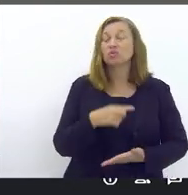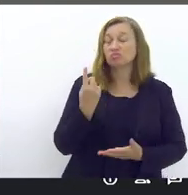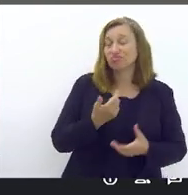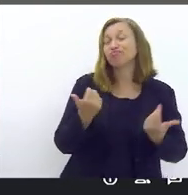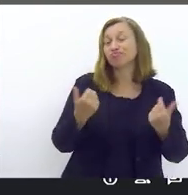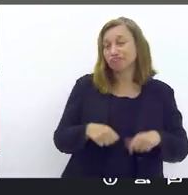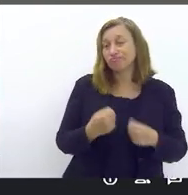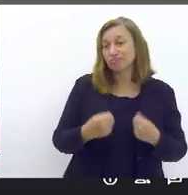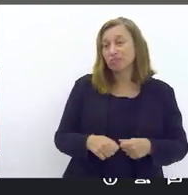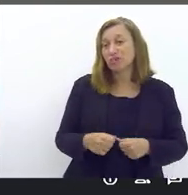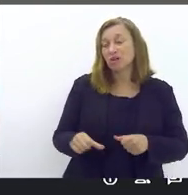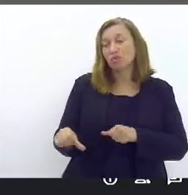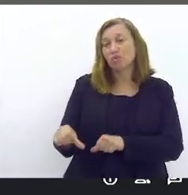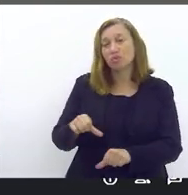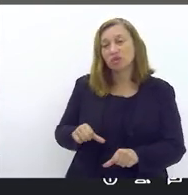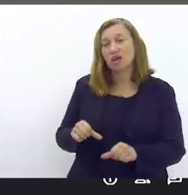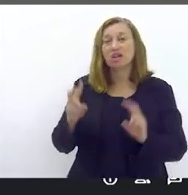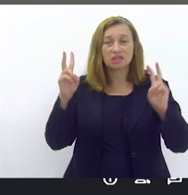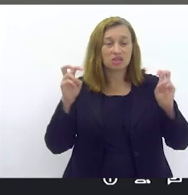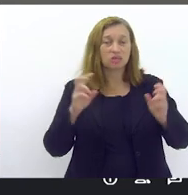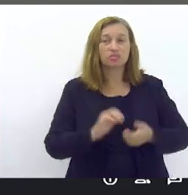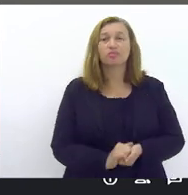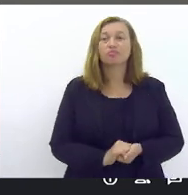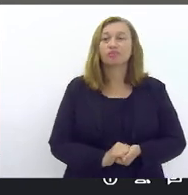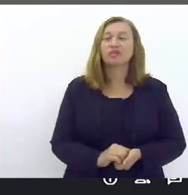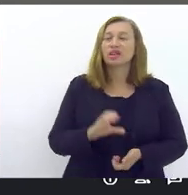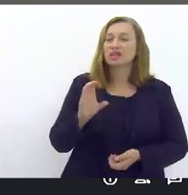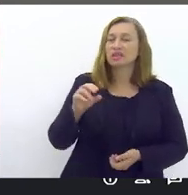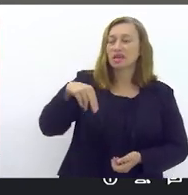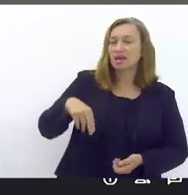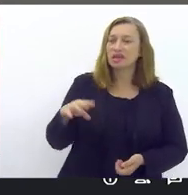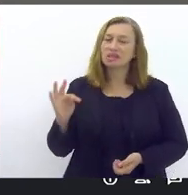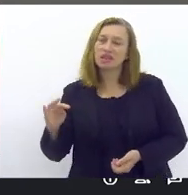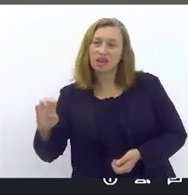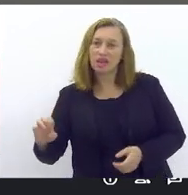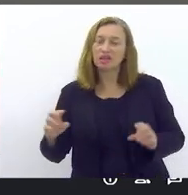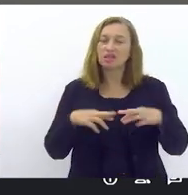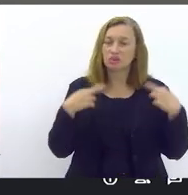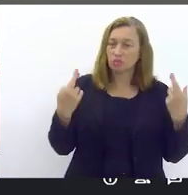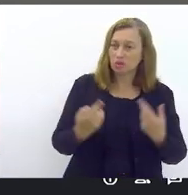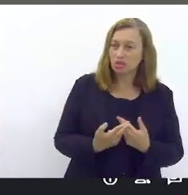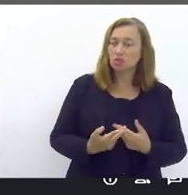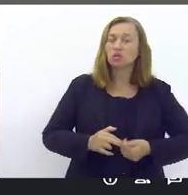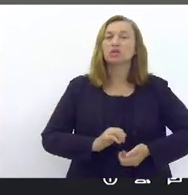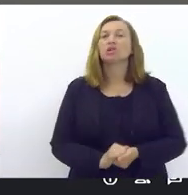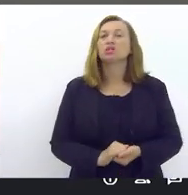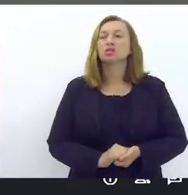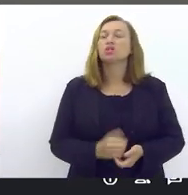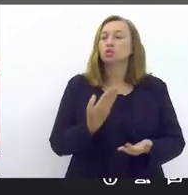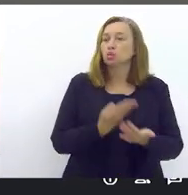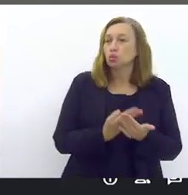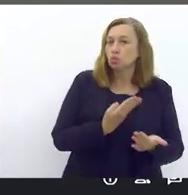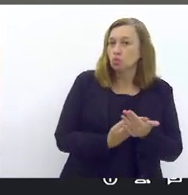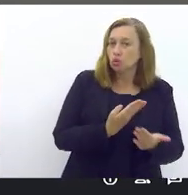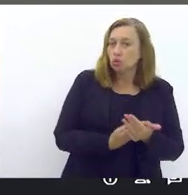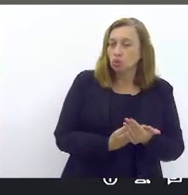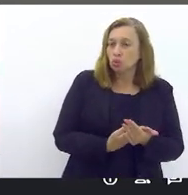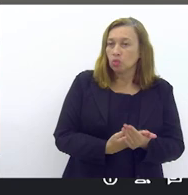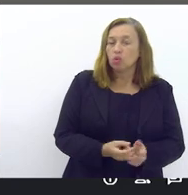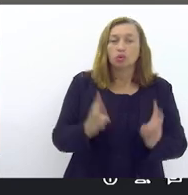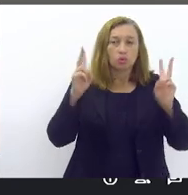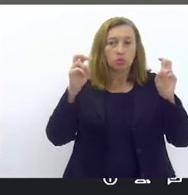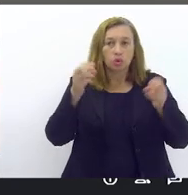precisamos reverter essa situação. A CNTE tem se reunido, tem feito estudo sobre